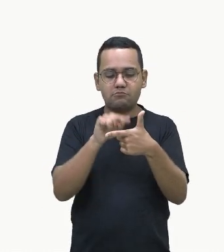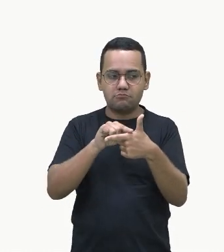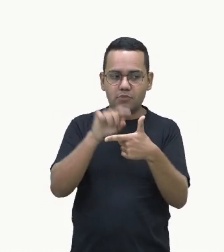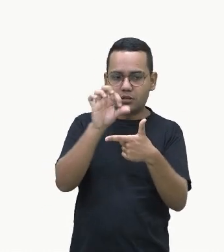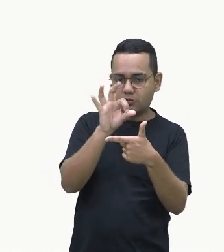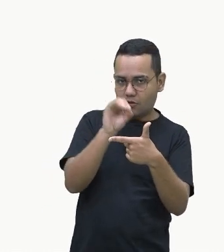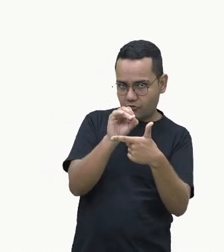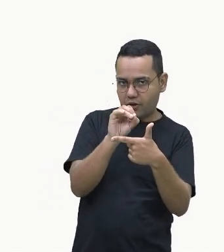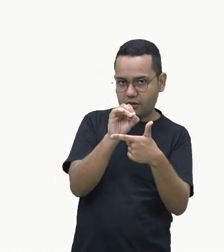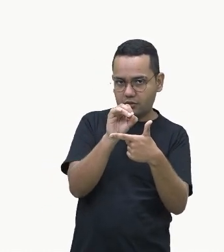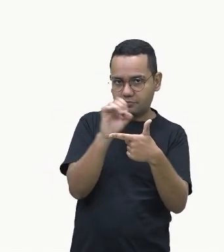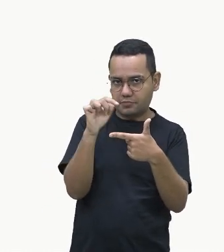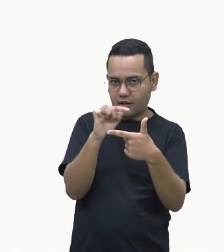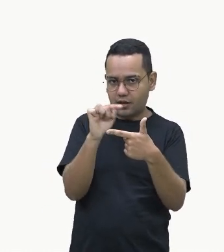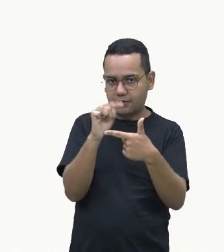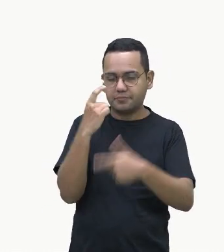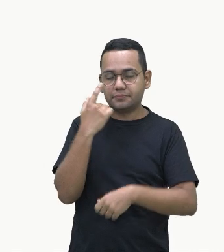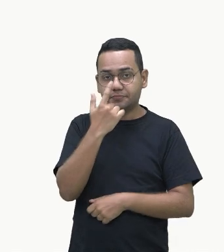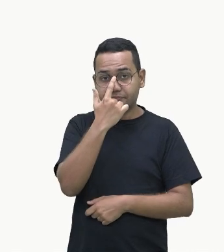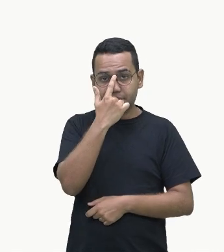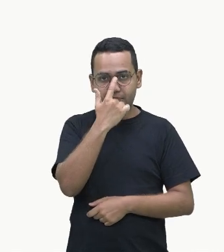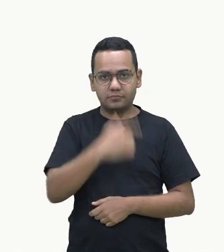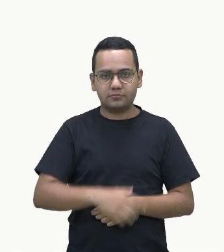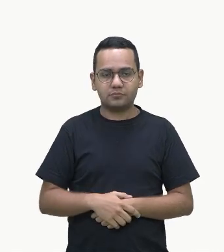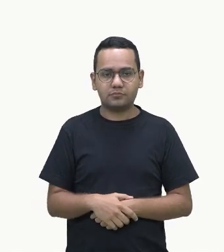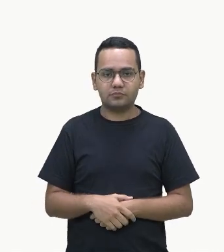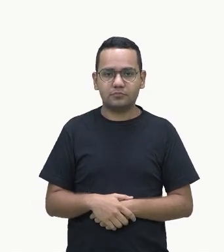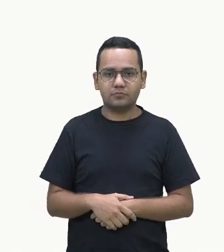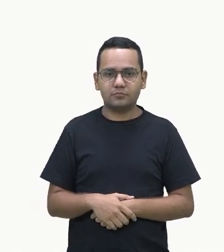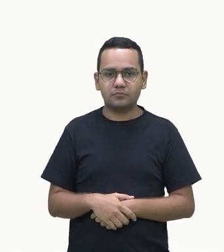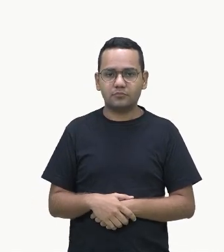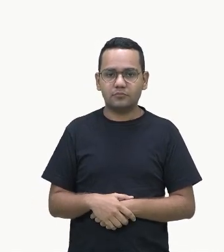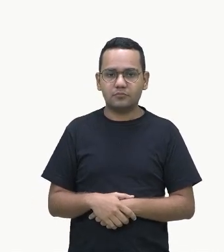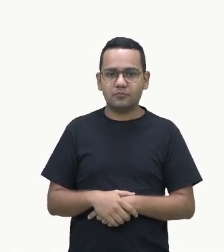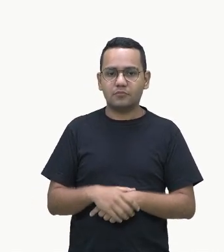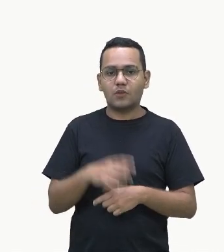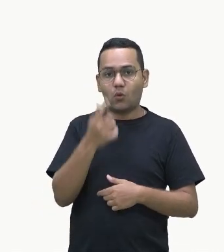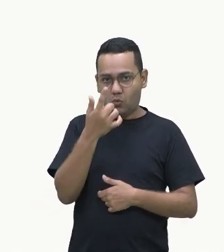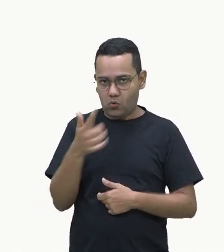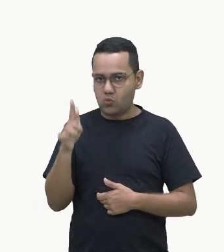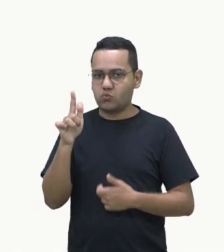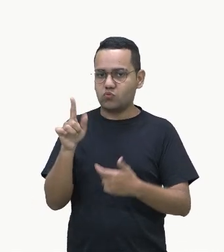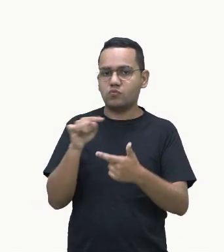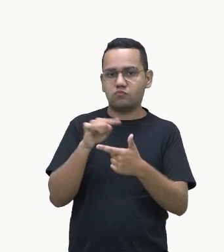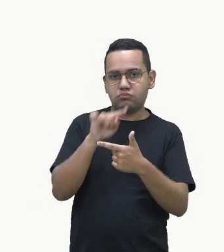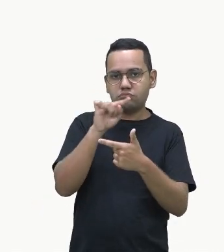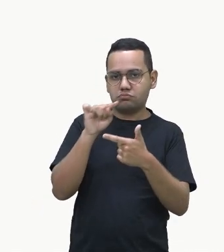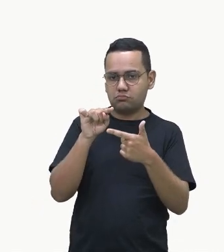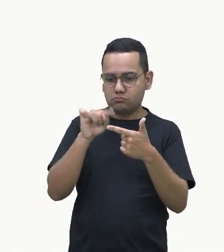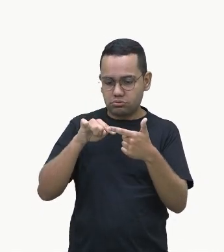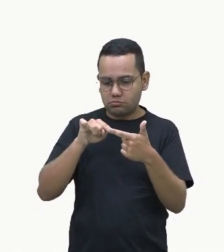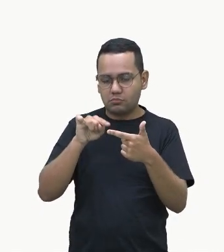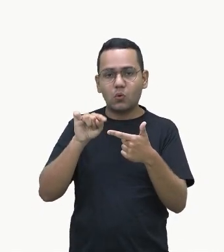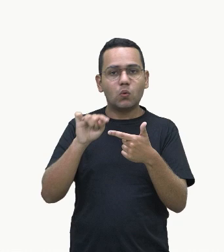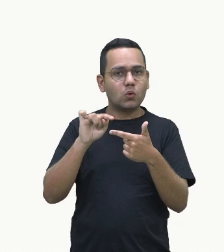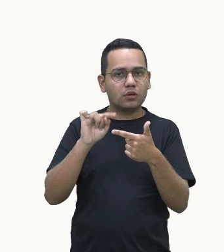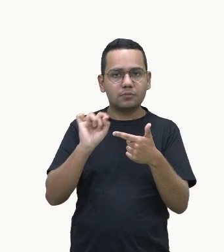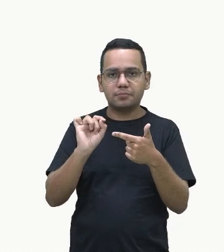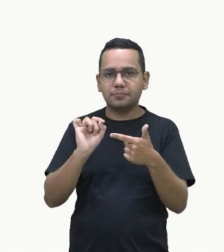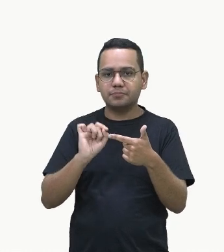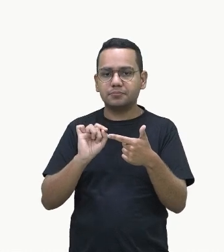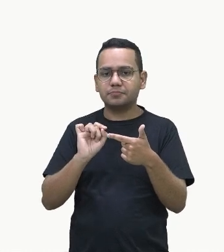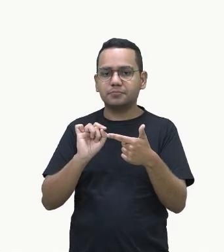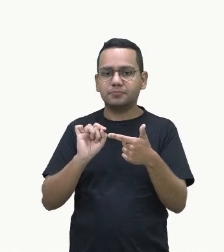internos tem o valor de 90 graus, os outros dois ângulos, as suas medidas serão